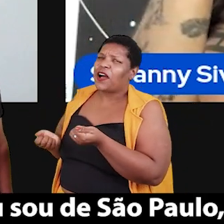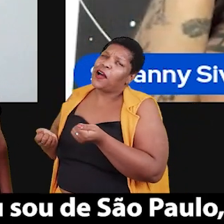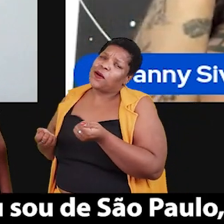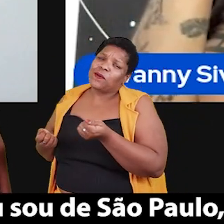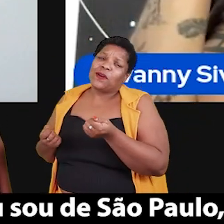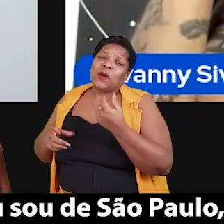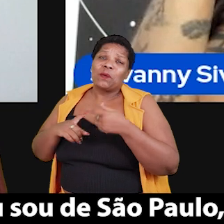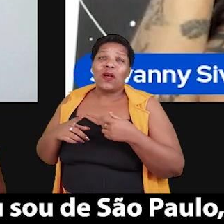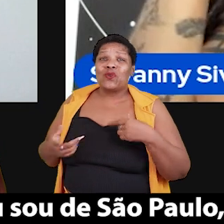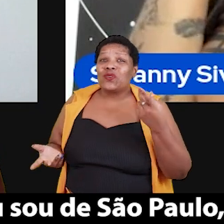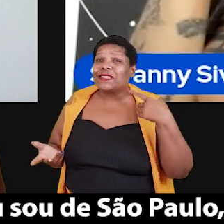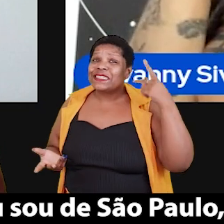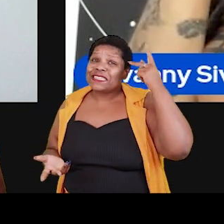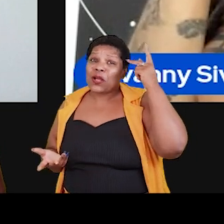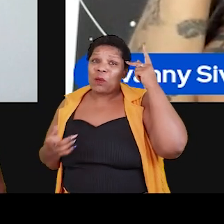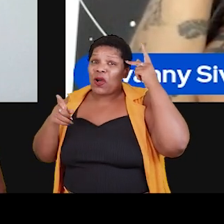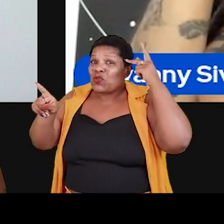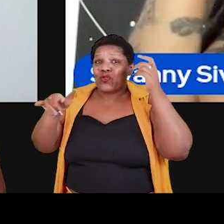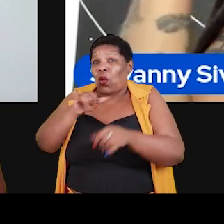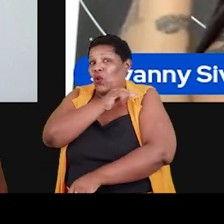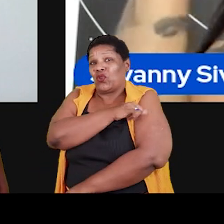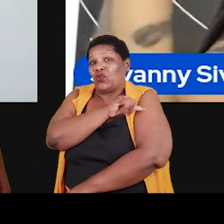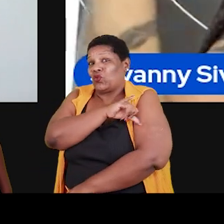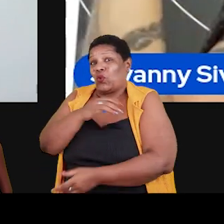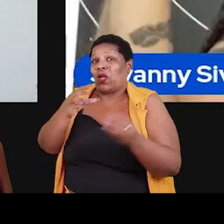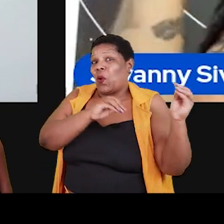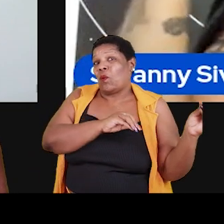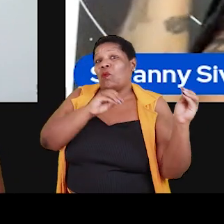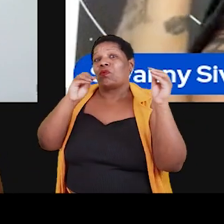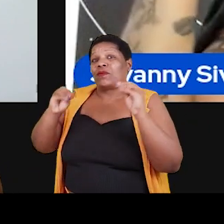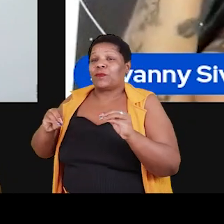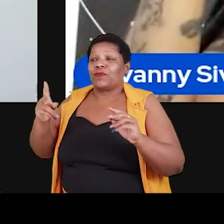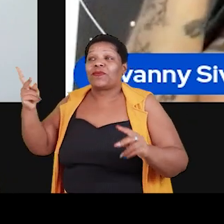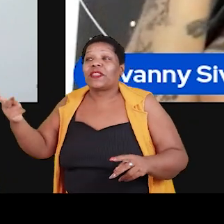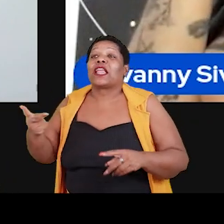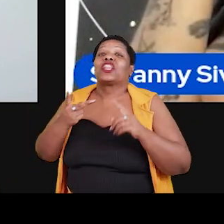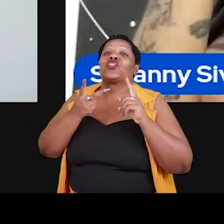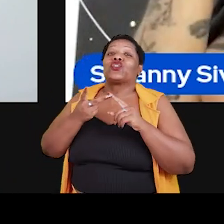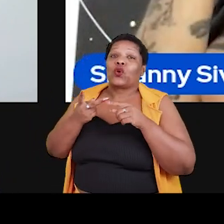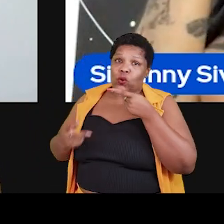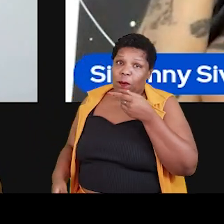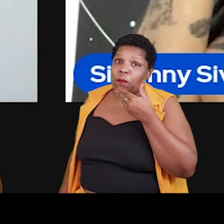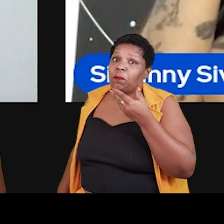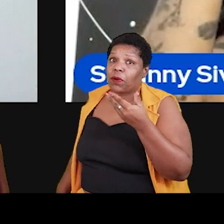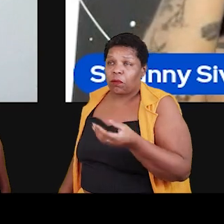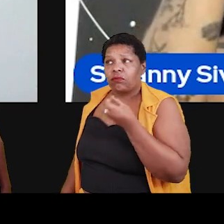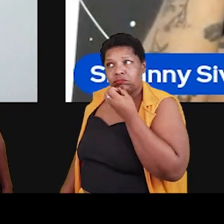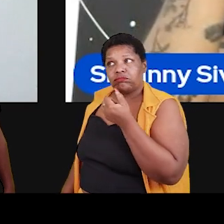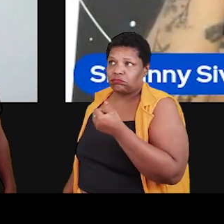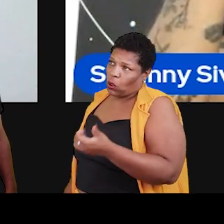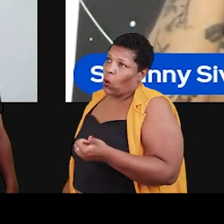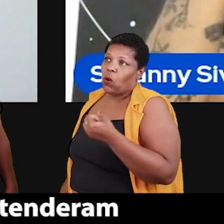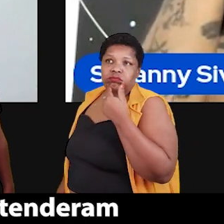Porque assim, eu sou de São Paulo, né? Eu não sou de lá do Rio. E aí veio uma segunda proposta muito boa, assim,